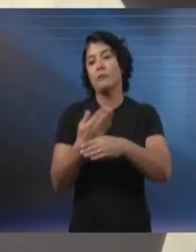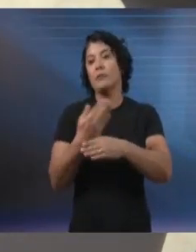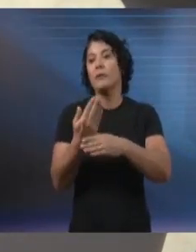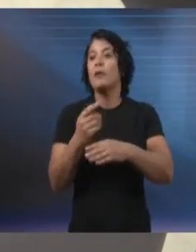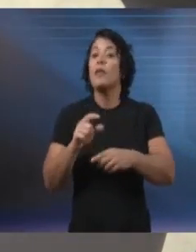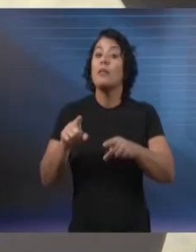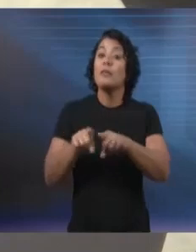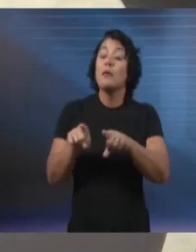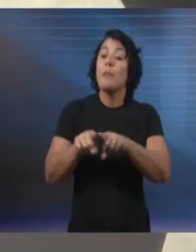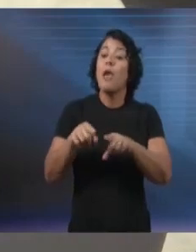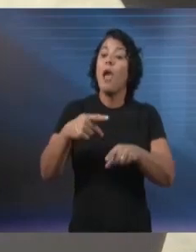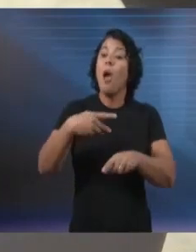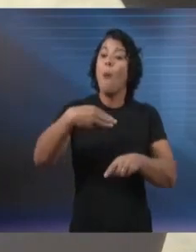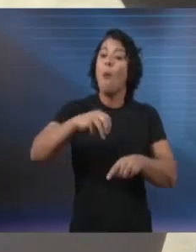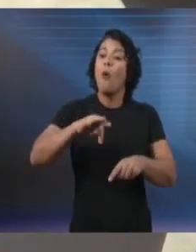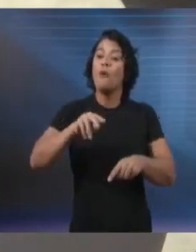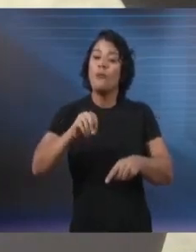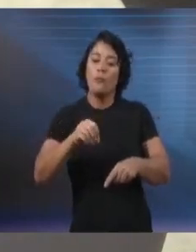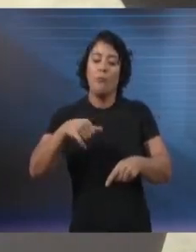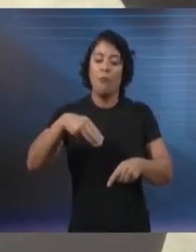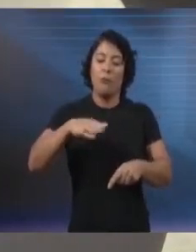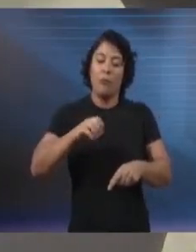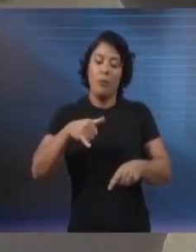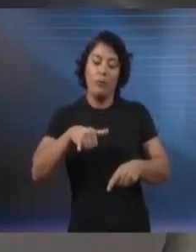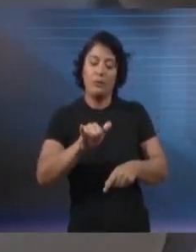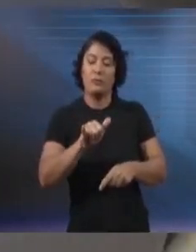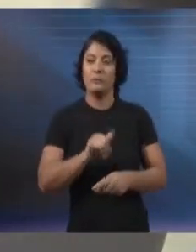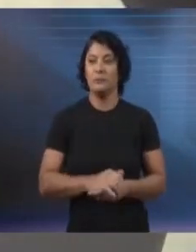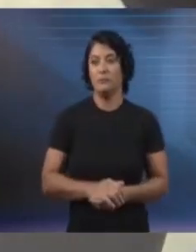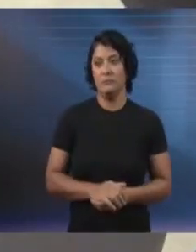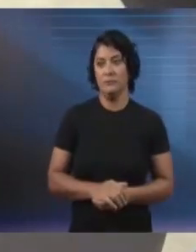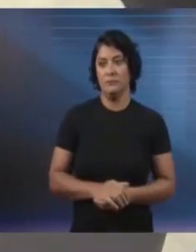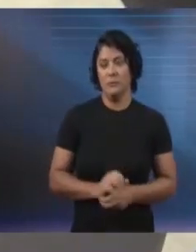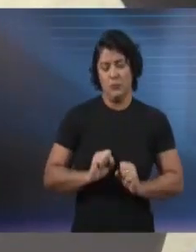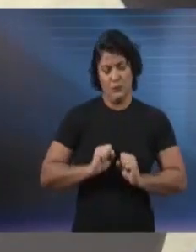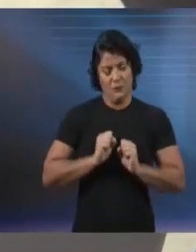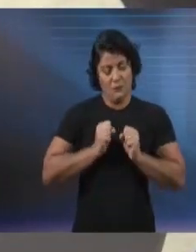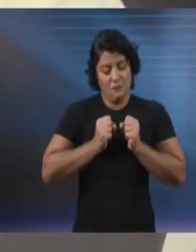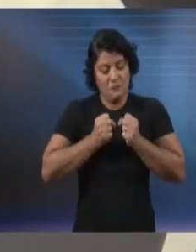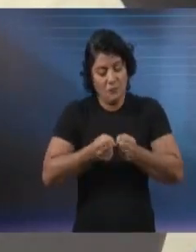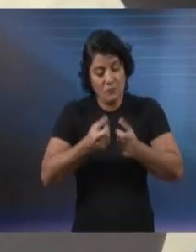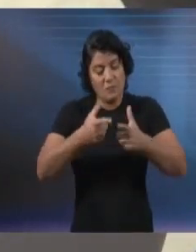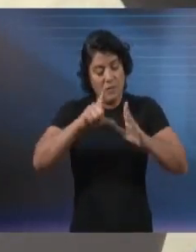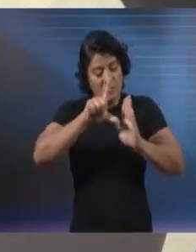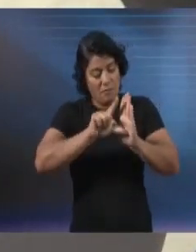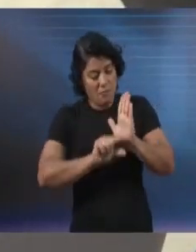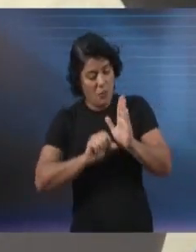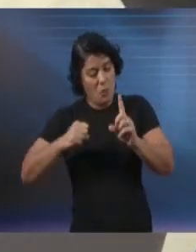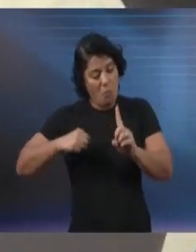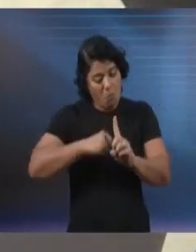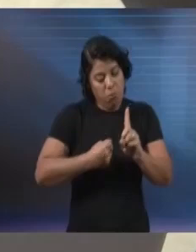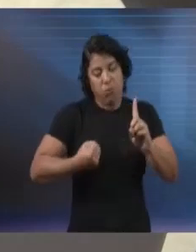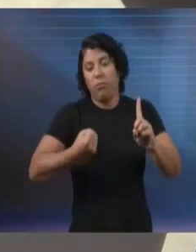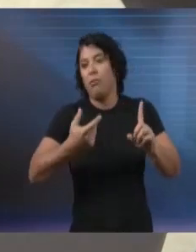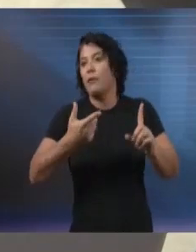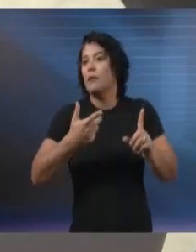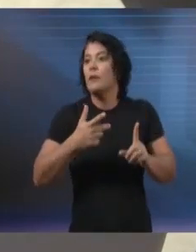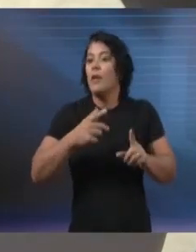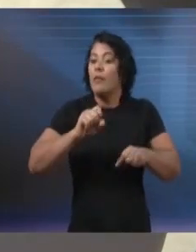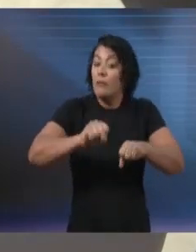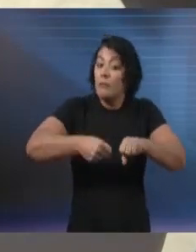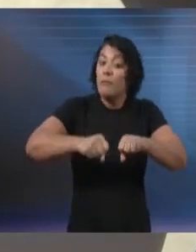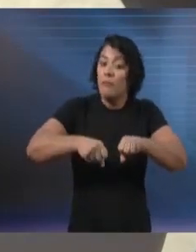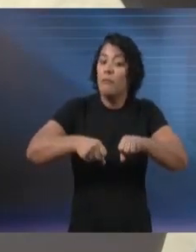motoboys. Devido a todo esse esforço que estamos fazendo em prol da diminuição dos acidentes de